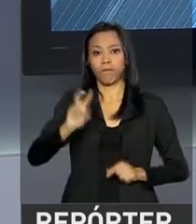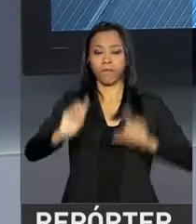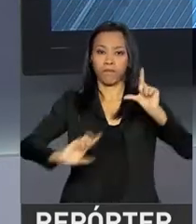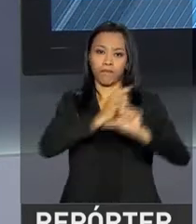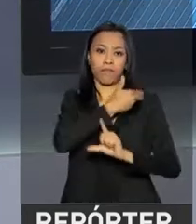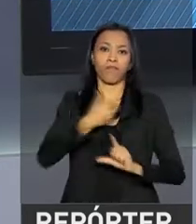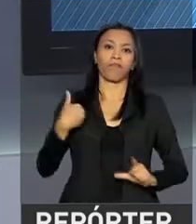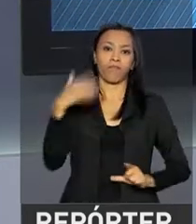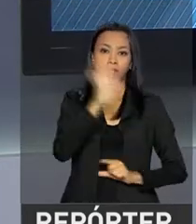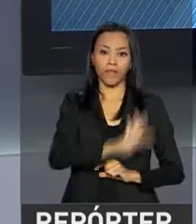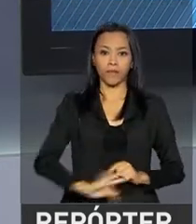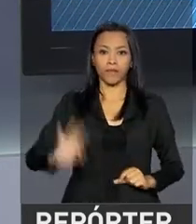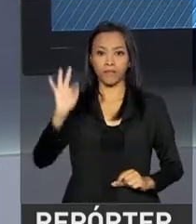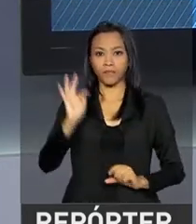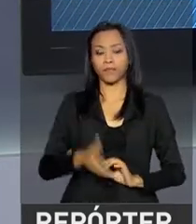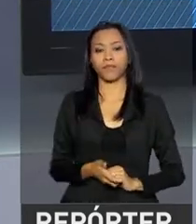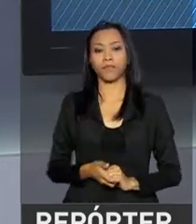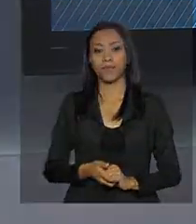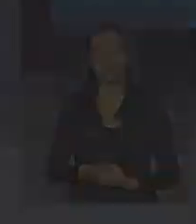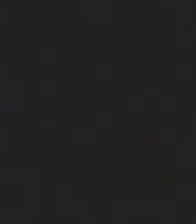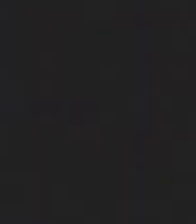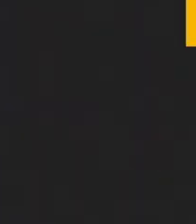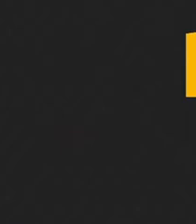nbr a tv do governo federal